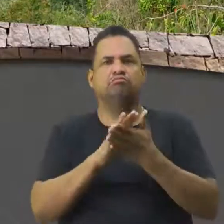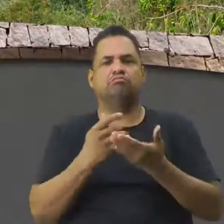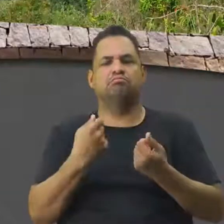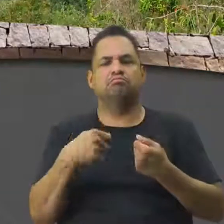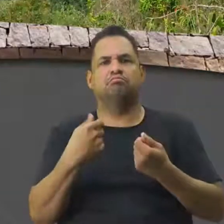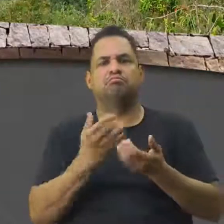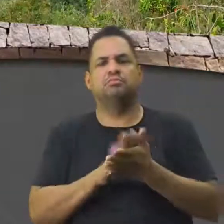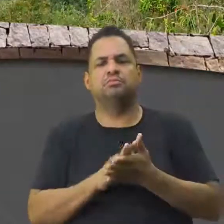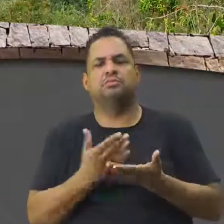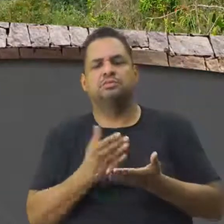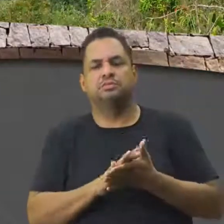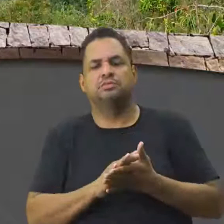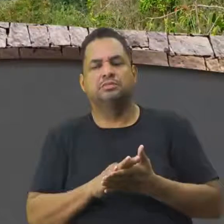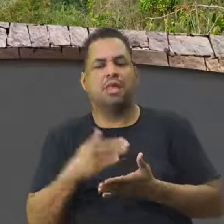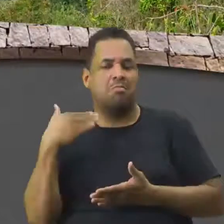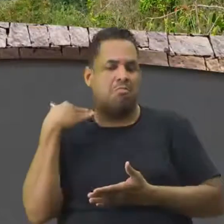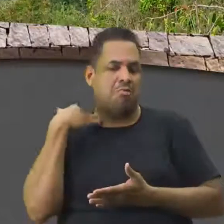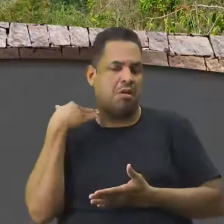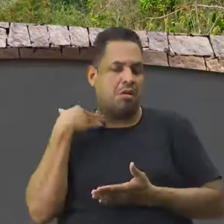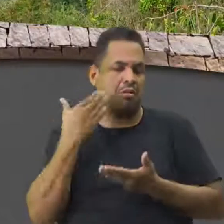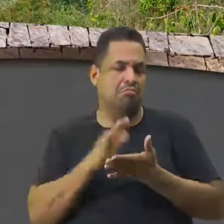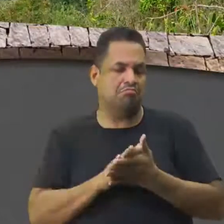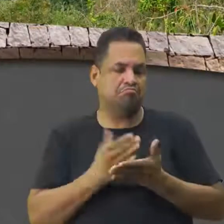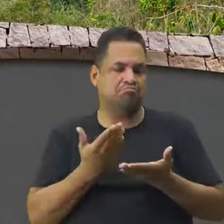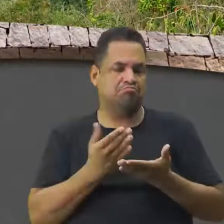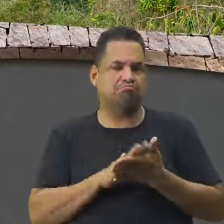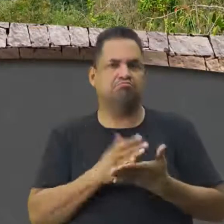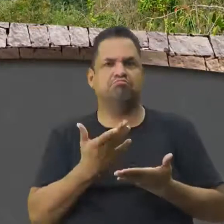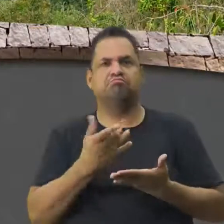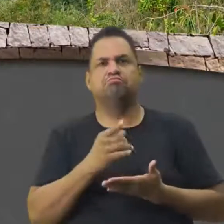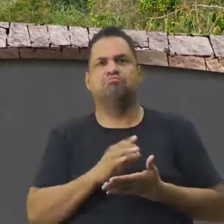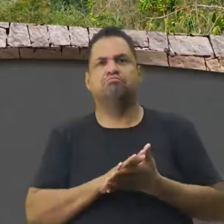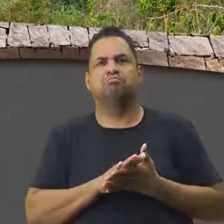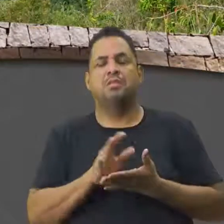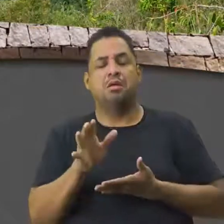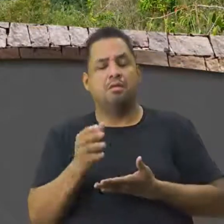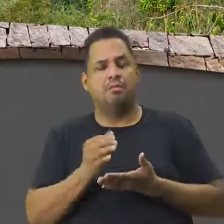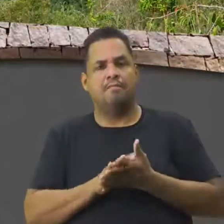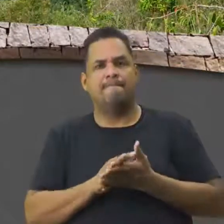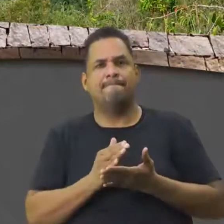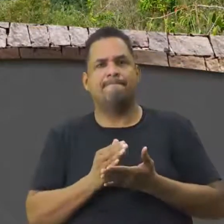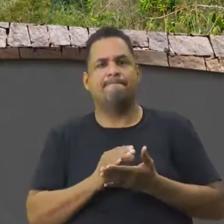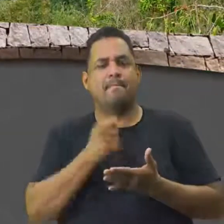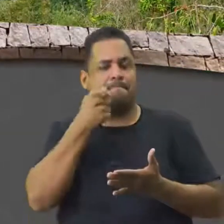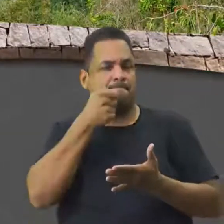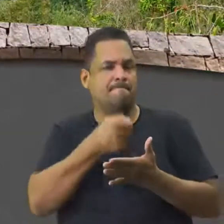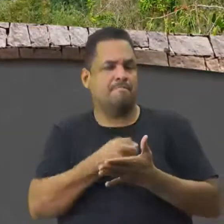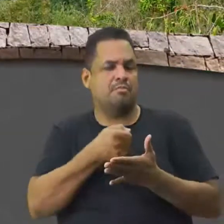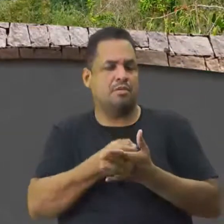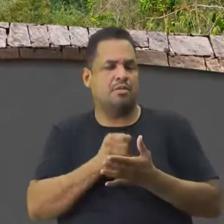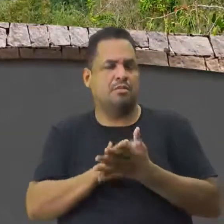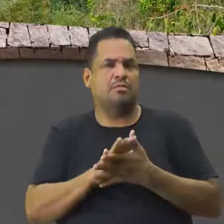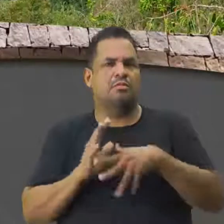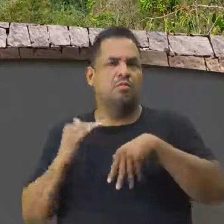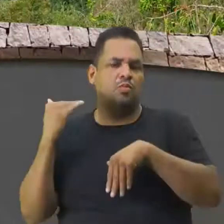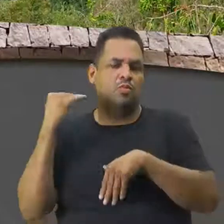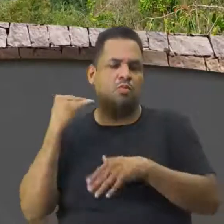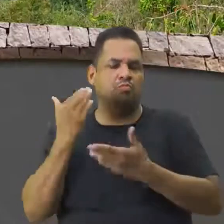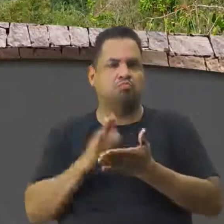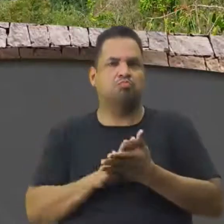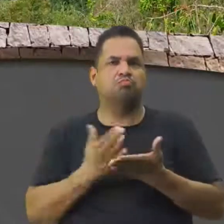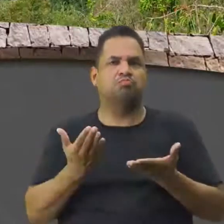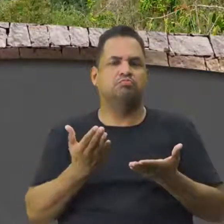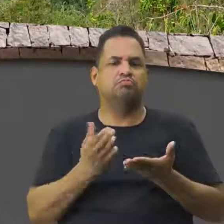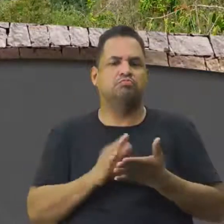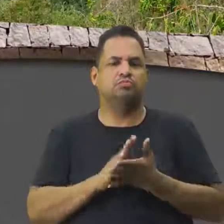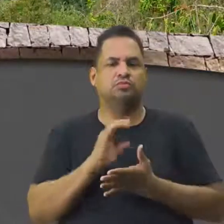em bancos para abrir os seus projetos. Foi financiado pelo banco, pela Sudam. Você viu aí